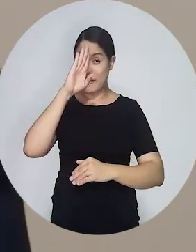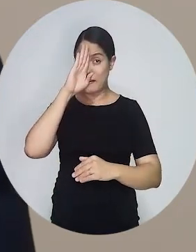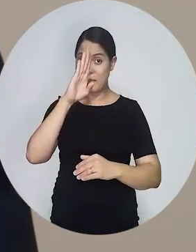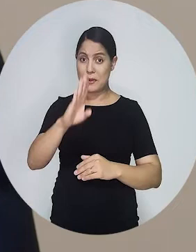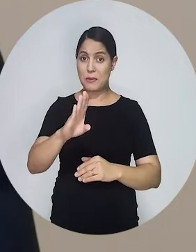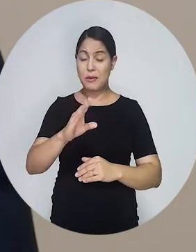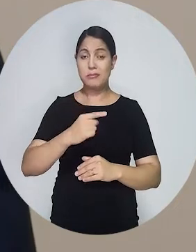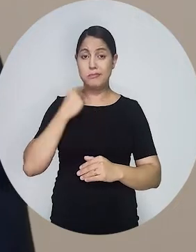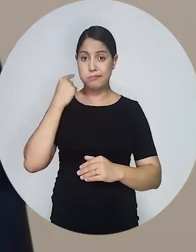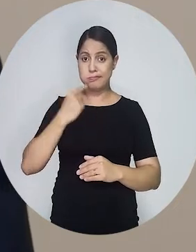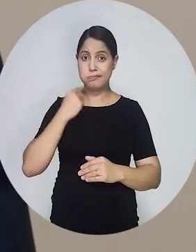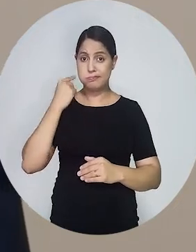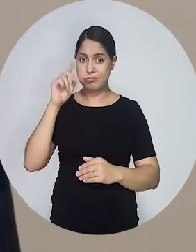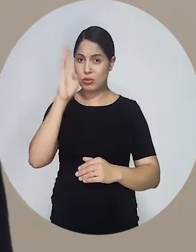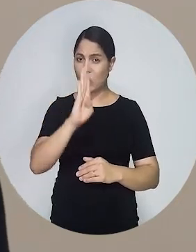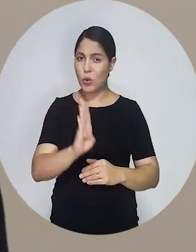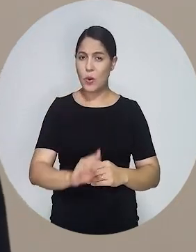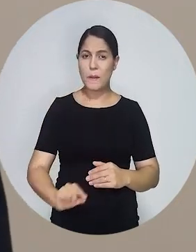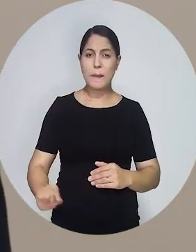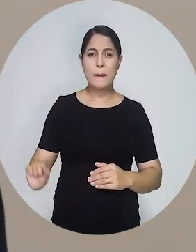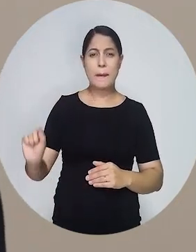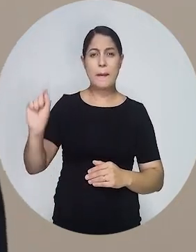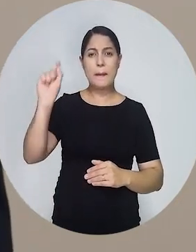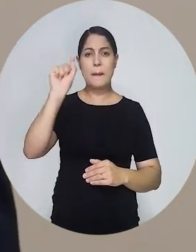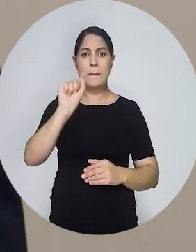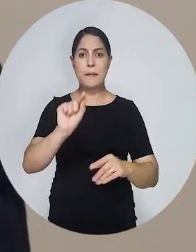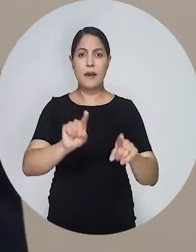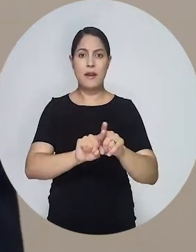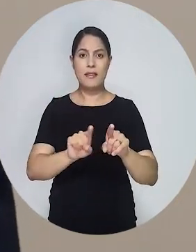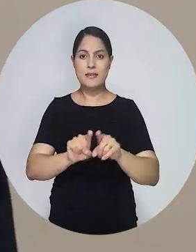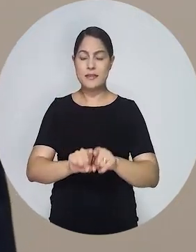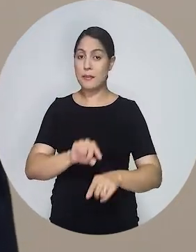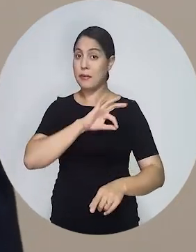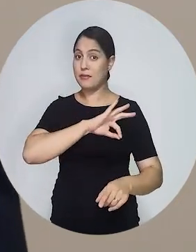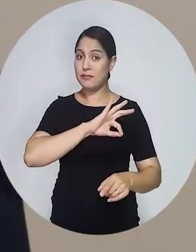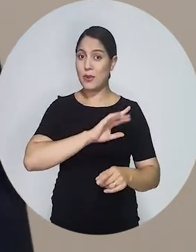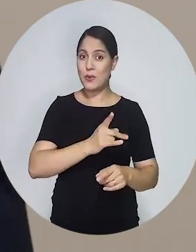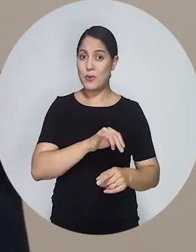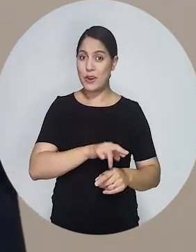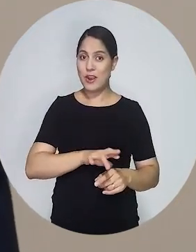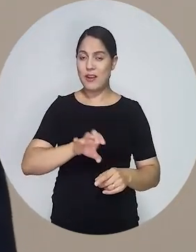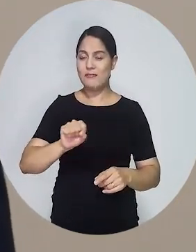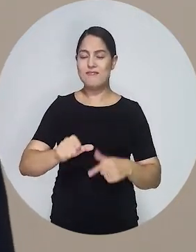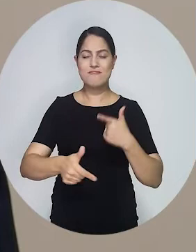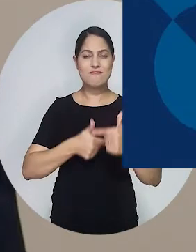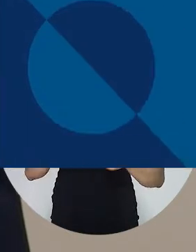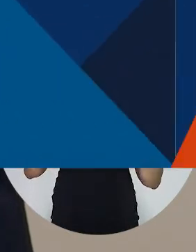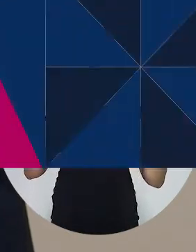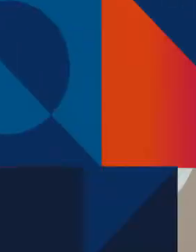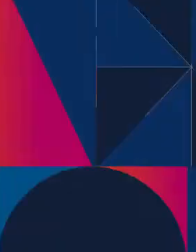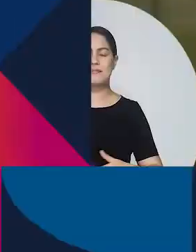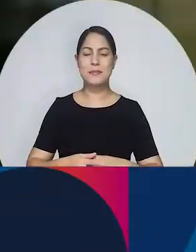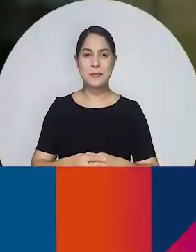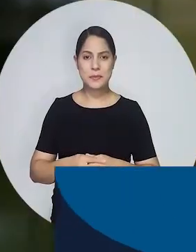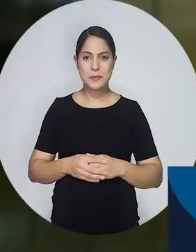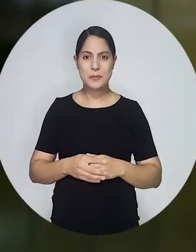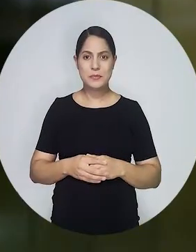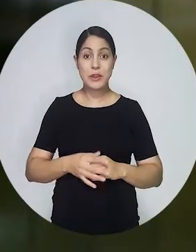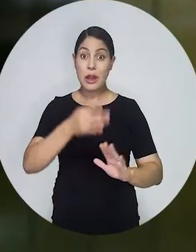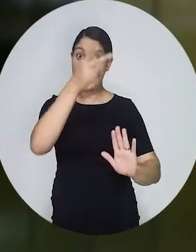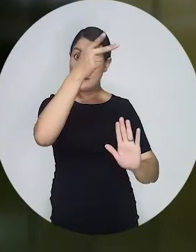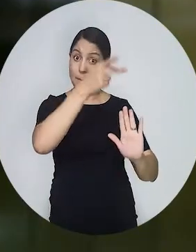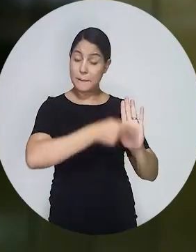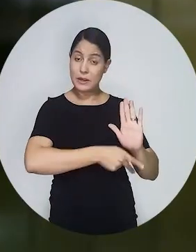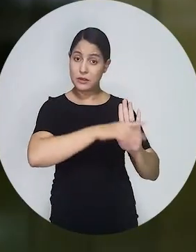da advocacia no Brasil, sobretudo honorários, prerrogativas e a altivez da advocacia. Em mais